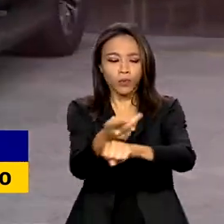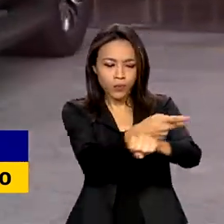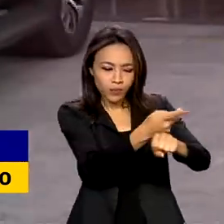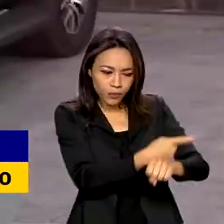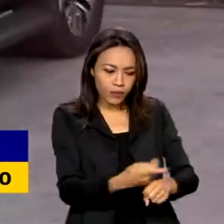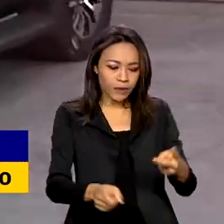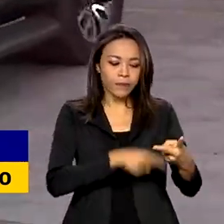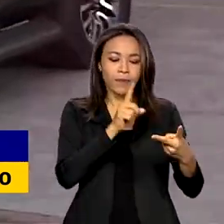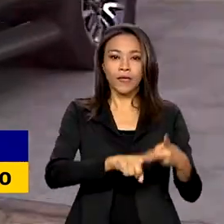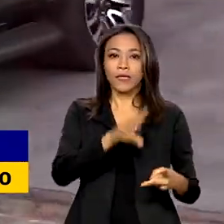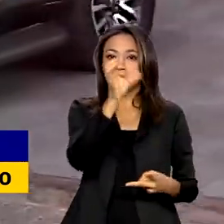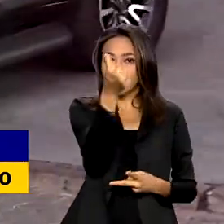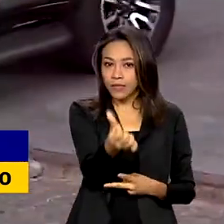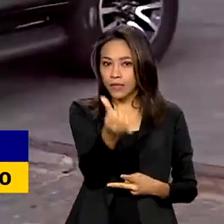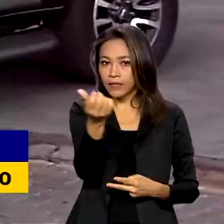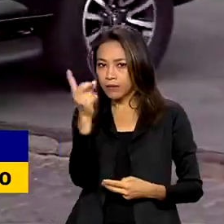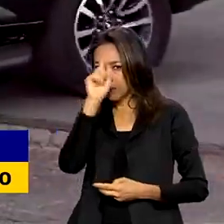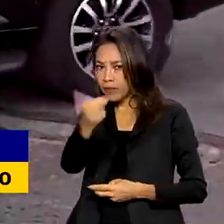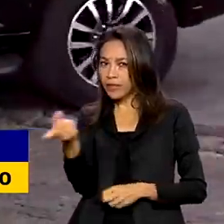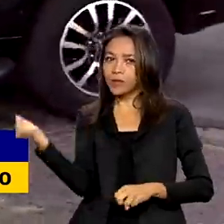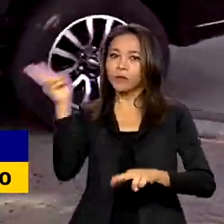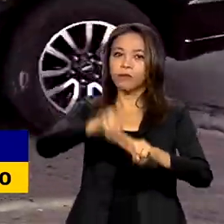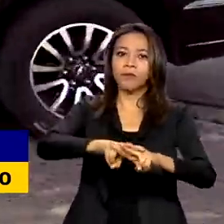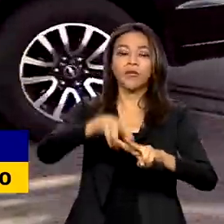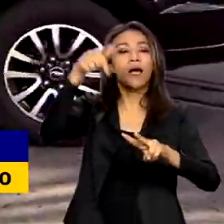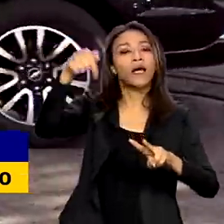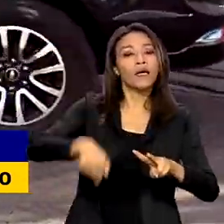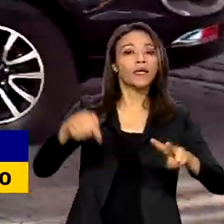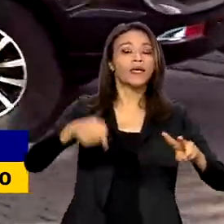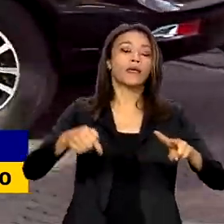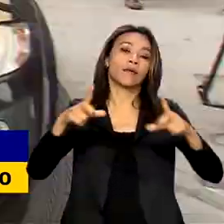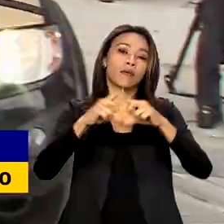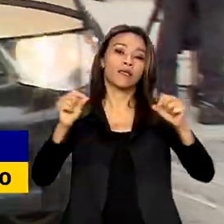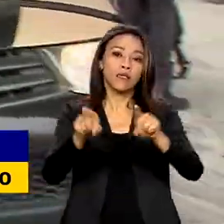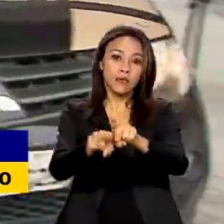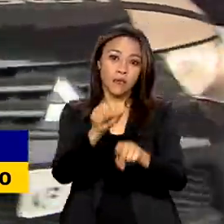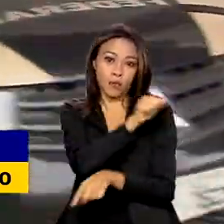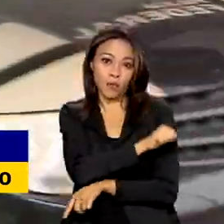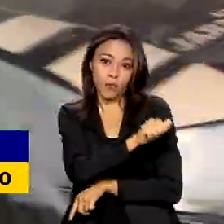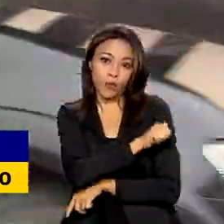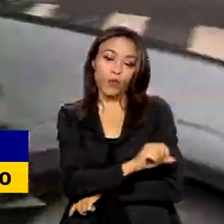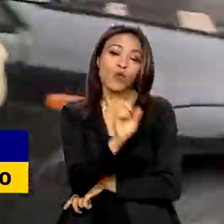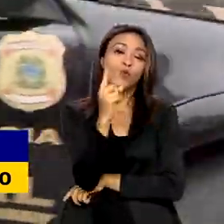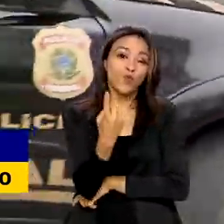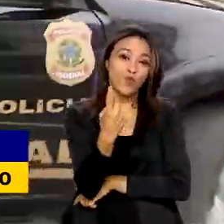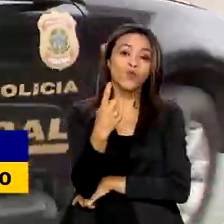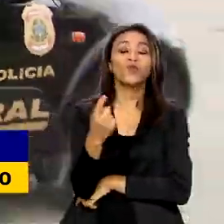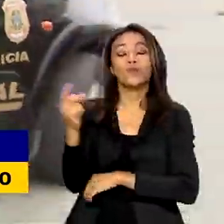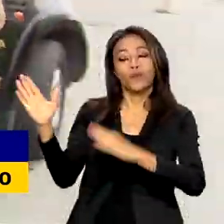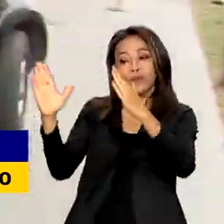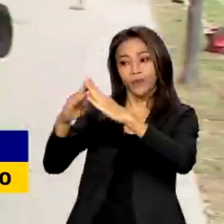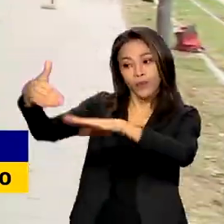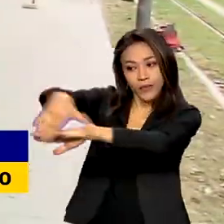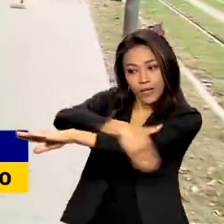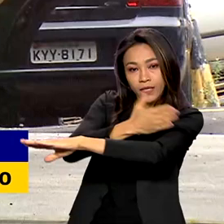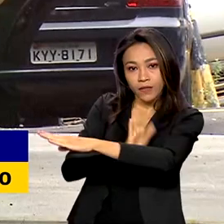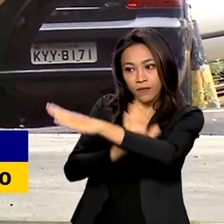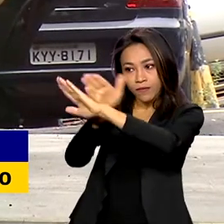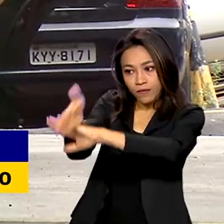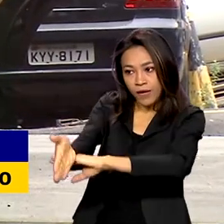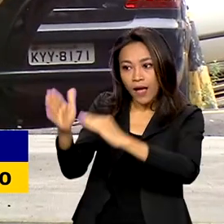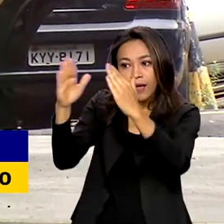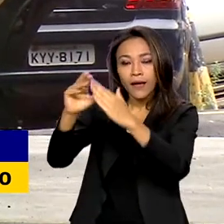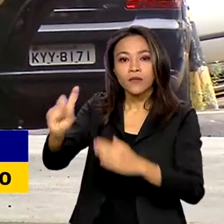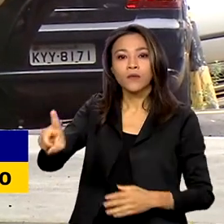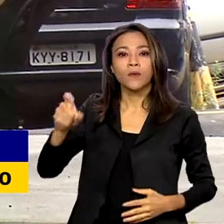e seis mandados de prisão preventiva em Brasília e no Rio de Janeiro um dos endereços alvo de busca e apreensão foi a casa